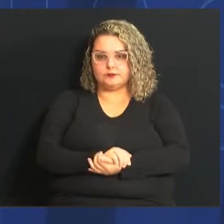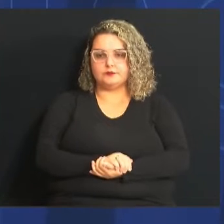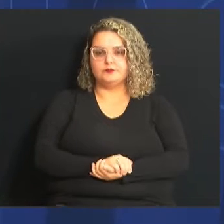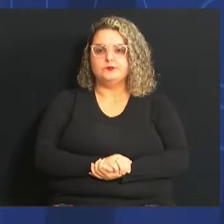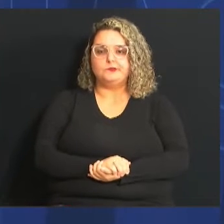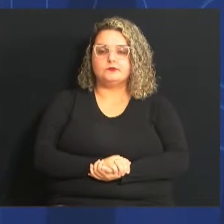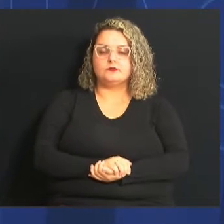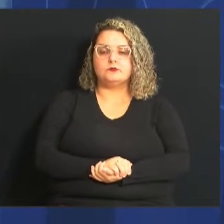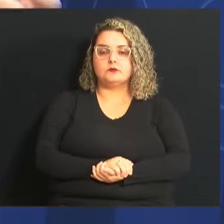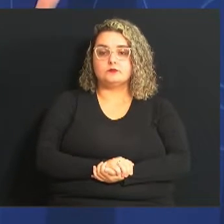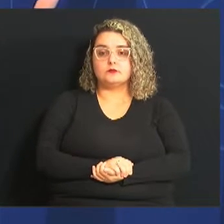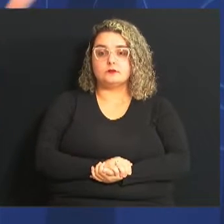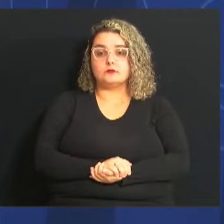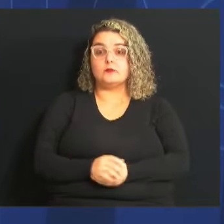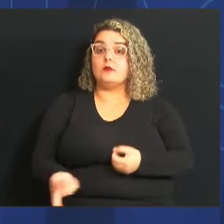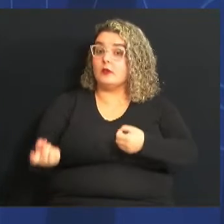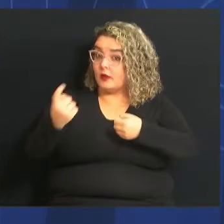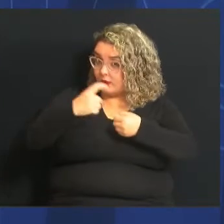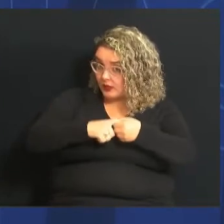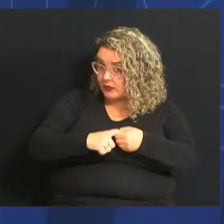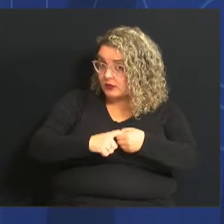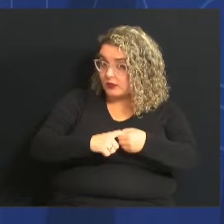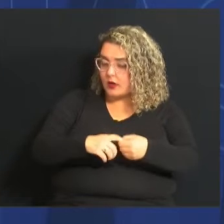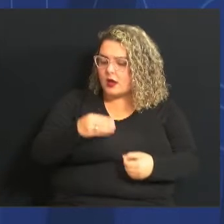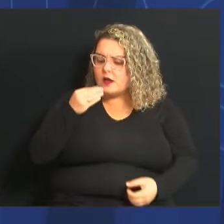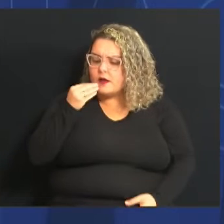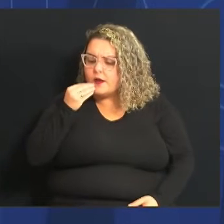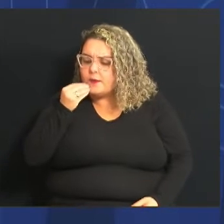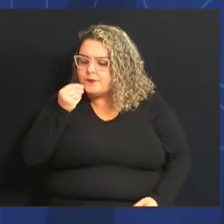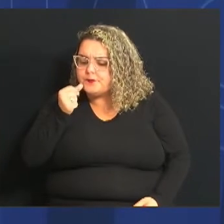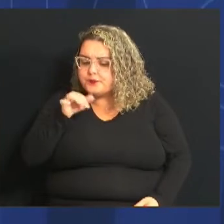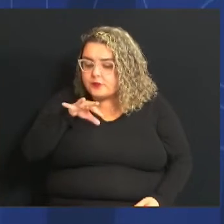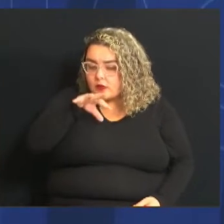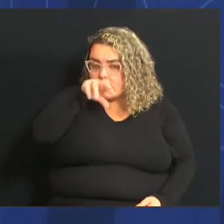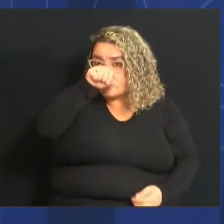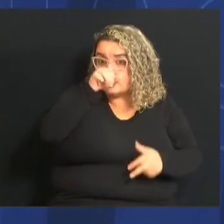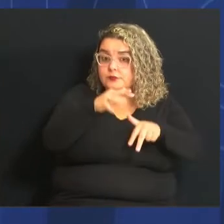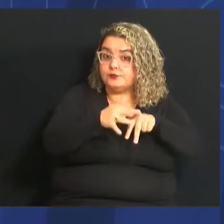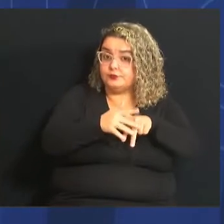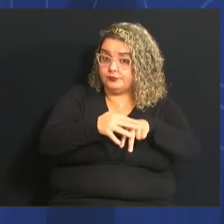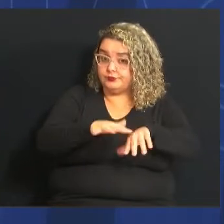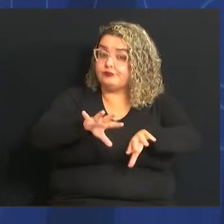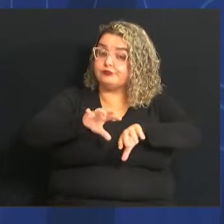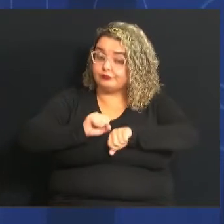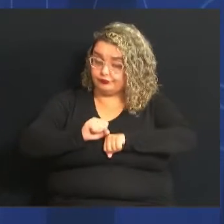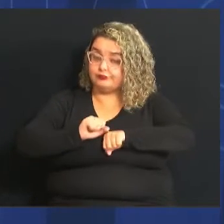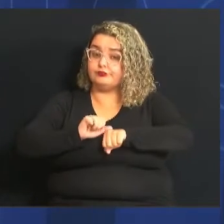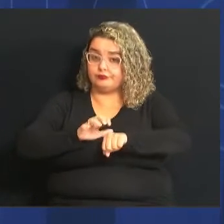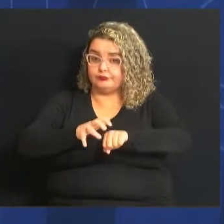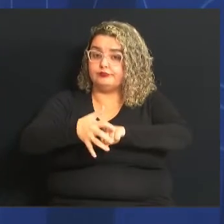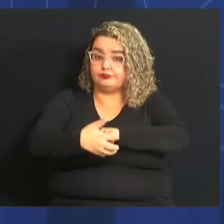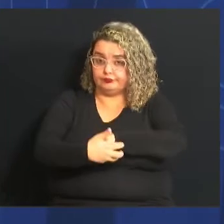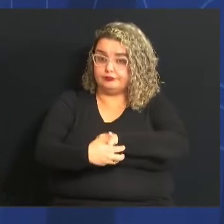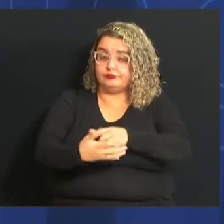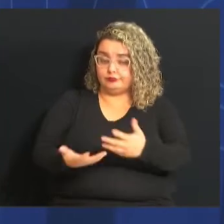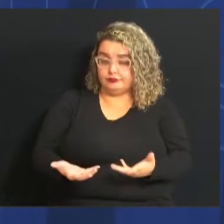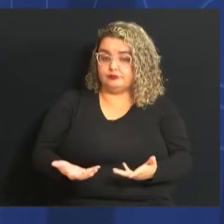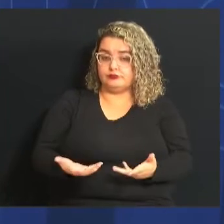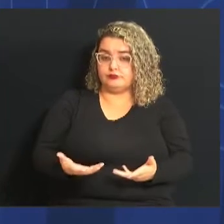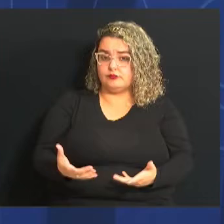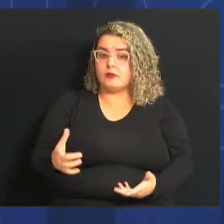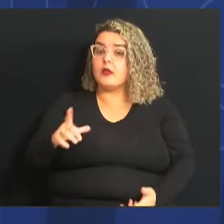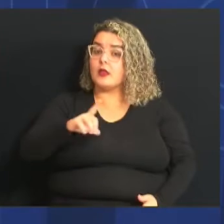E para recuperar o paladar e olfato dos pacientes que foram acometidos pela Covid-19, têm